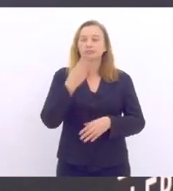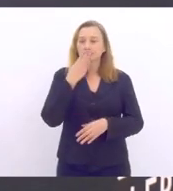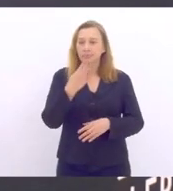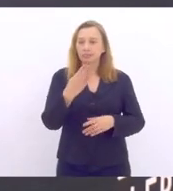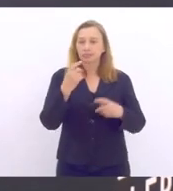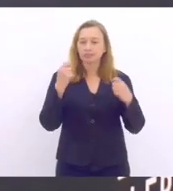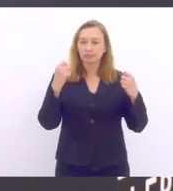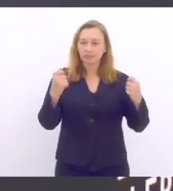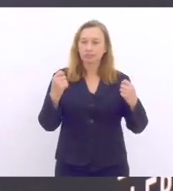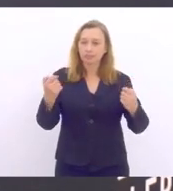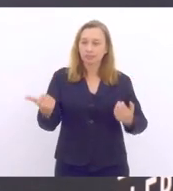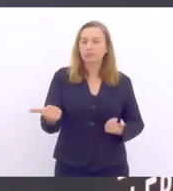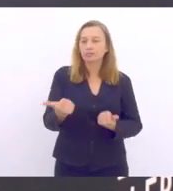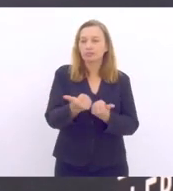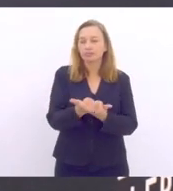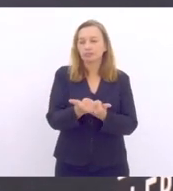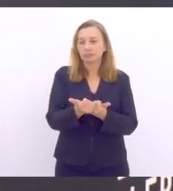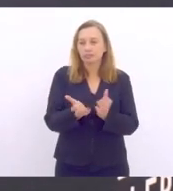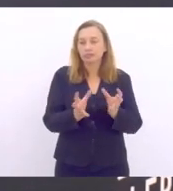parceiros na busca